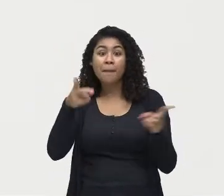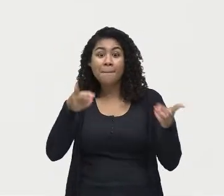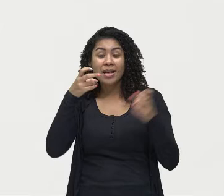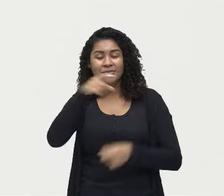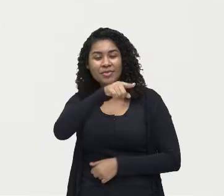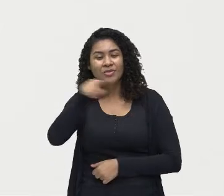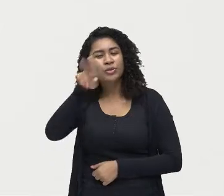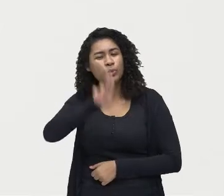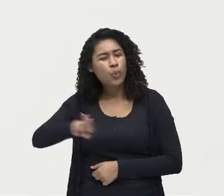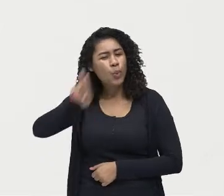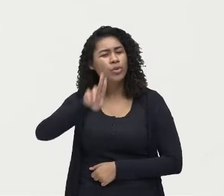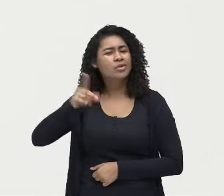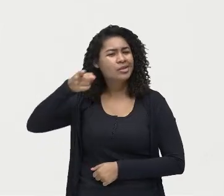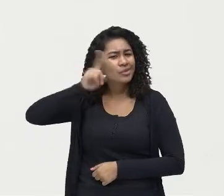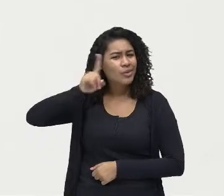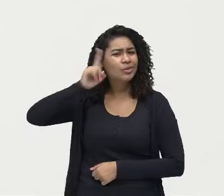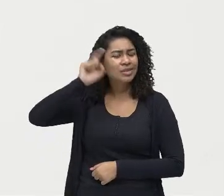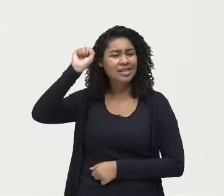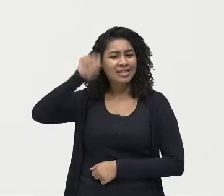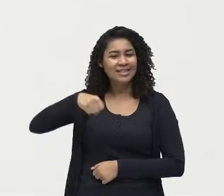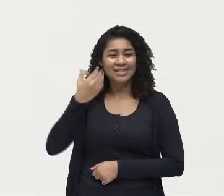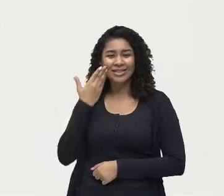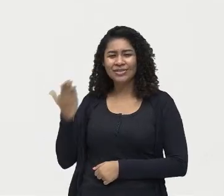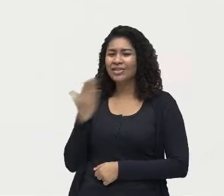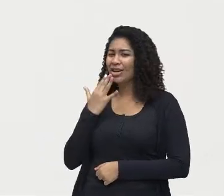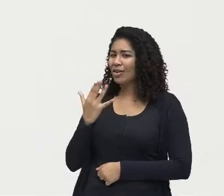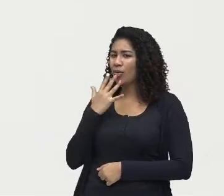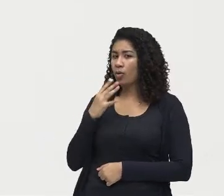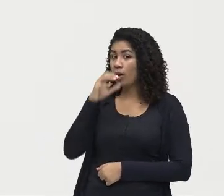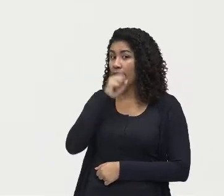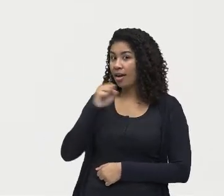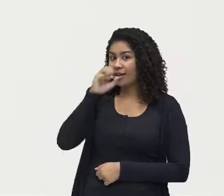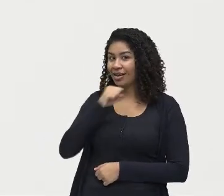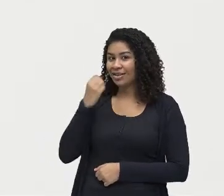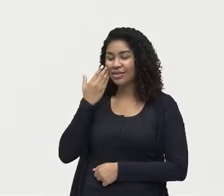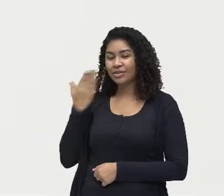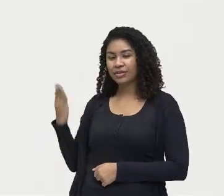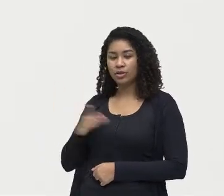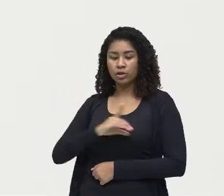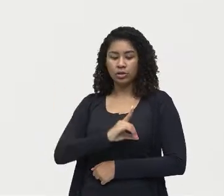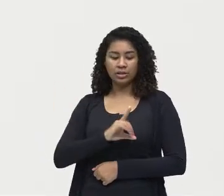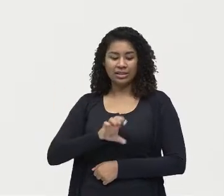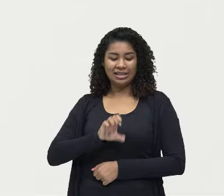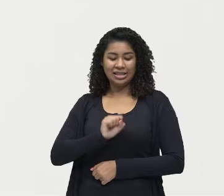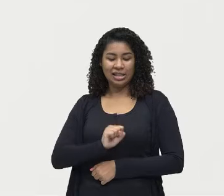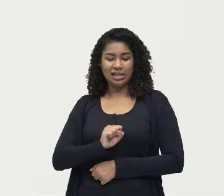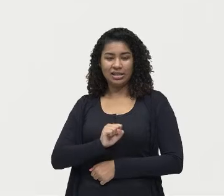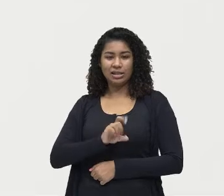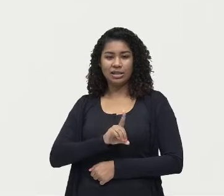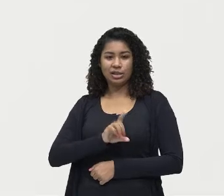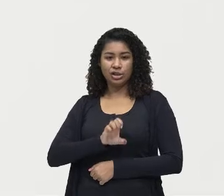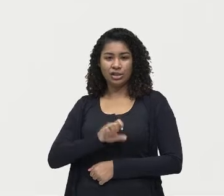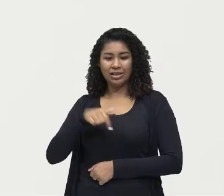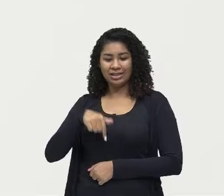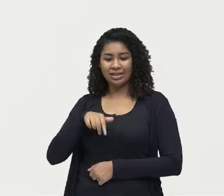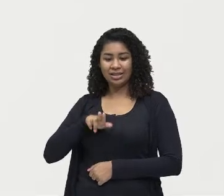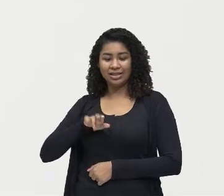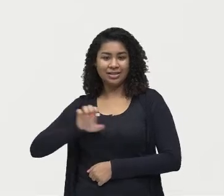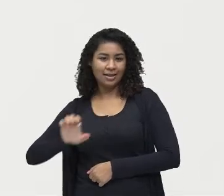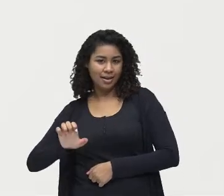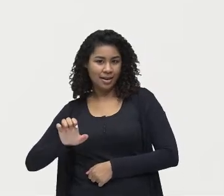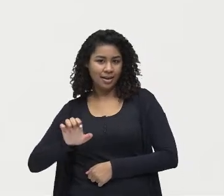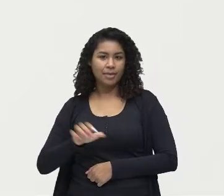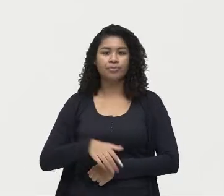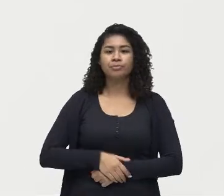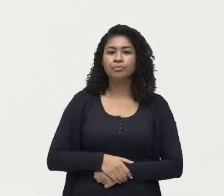uso delas no dia a dia. O desde que, estou destacando algumas. Olha aqui, o caso também é muito comum no